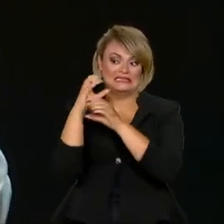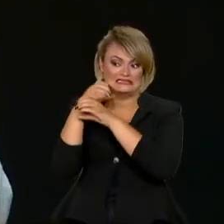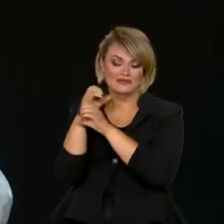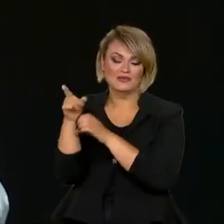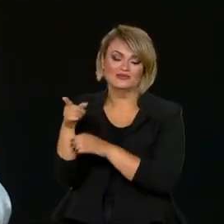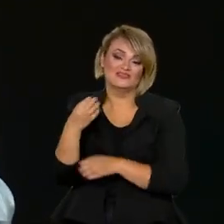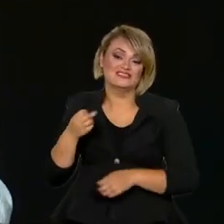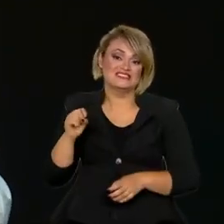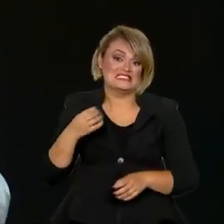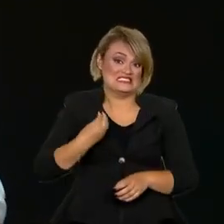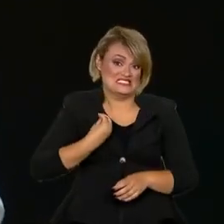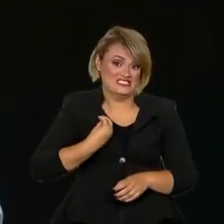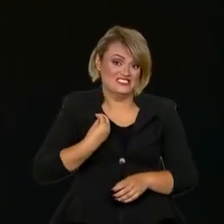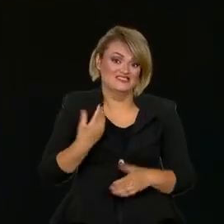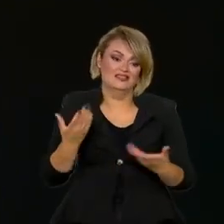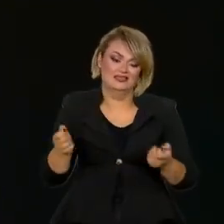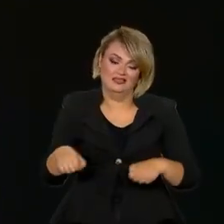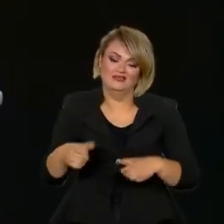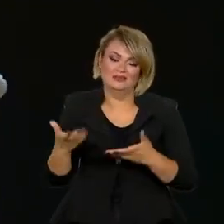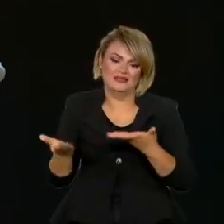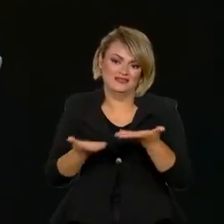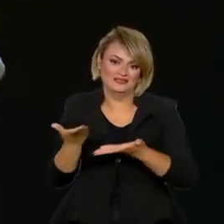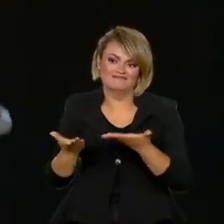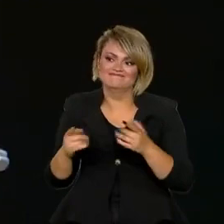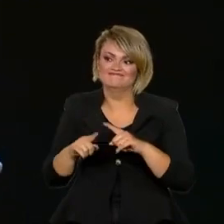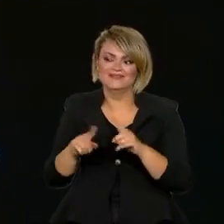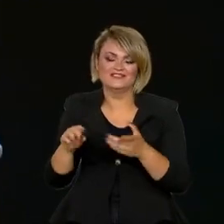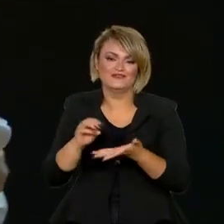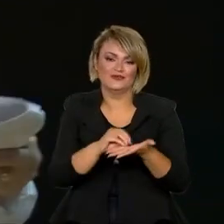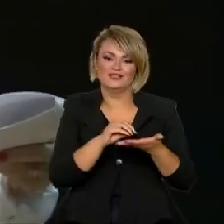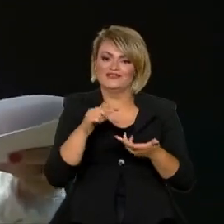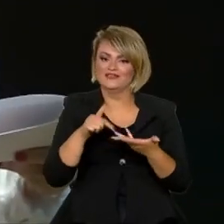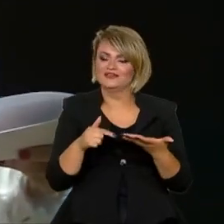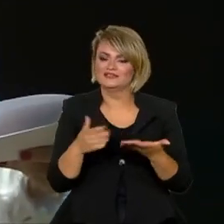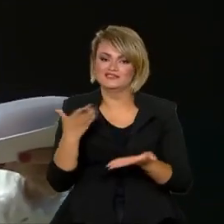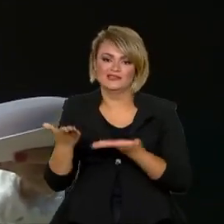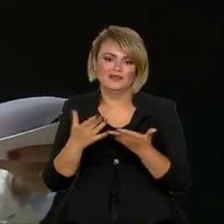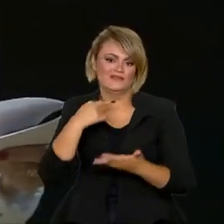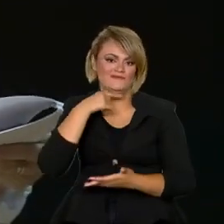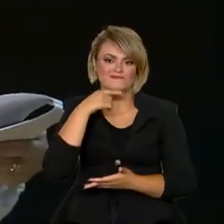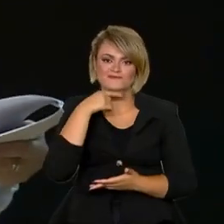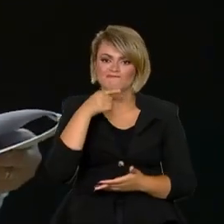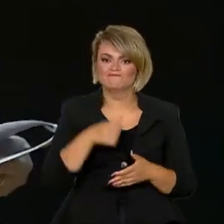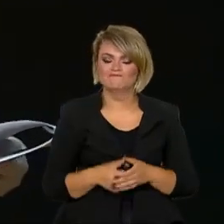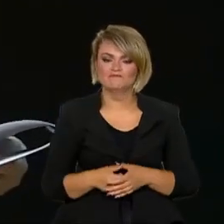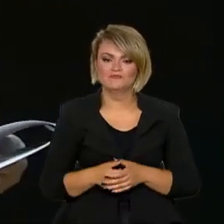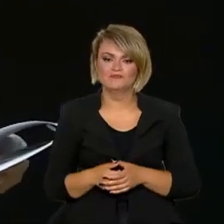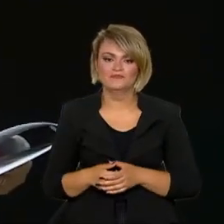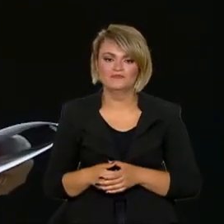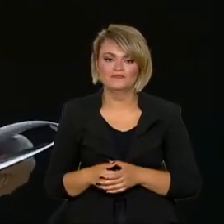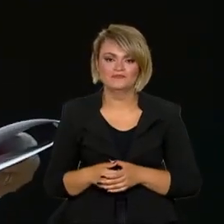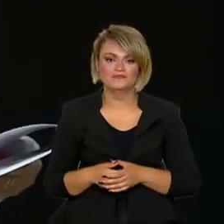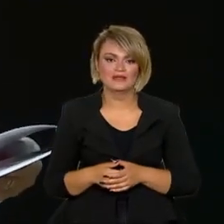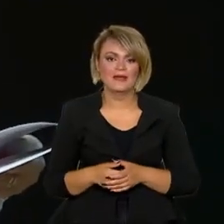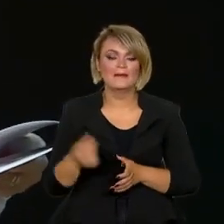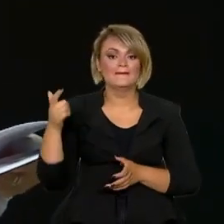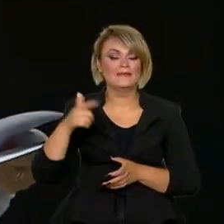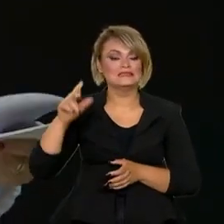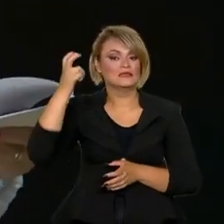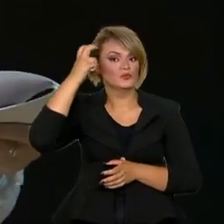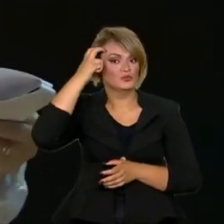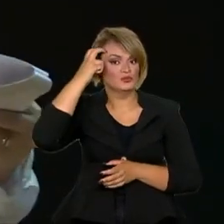estavam suficientemente equipados para desempenhar suas funções. No caso do eixo da